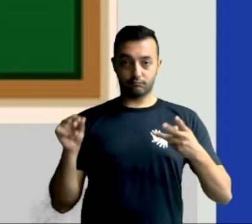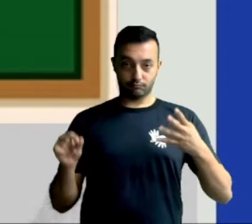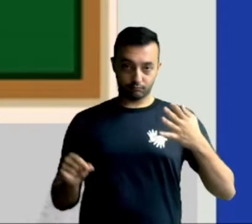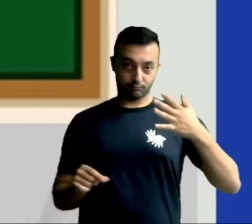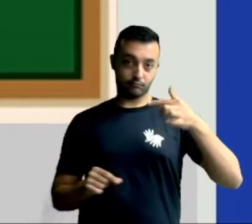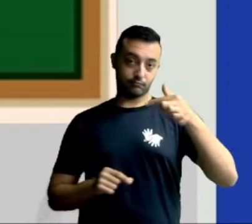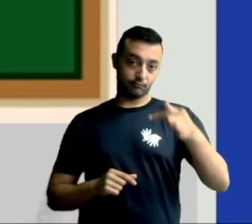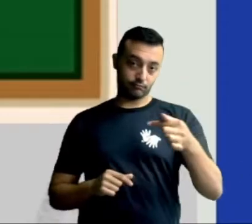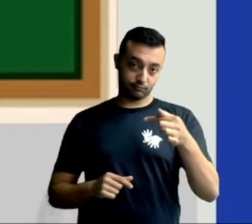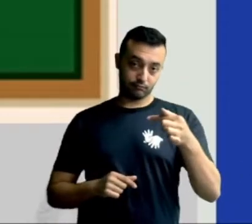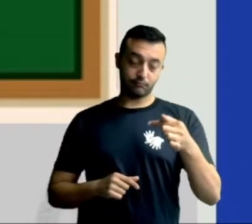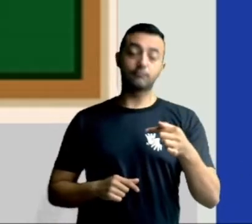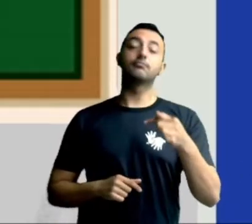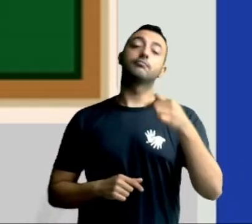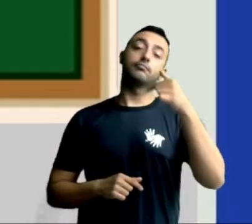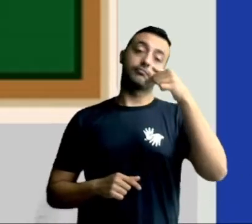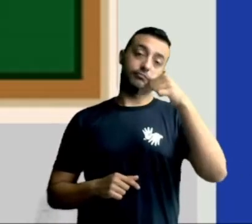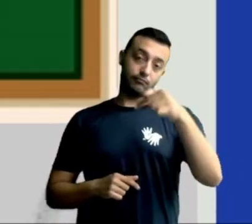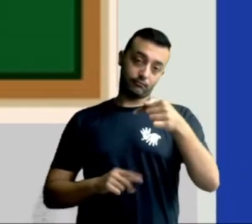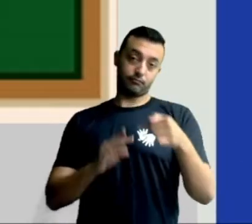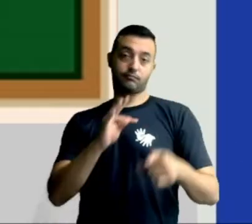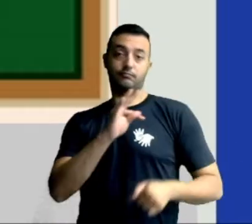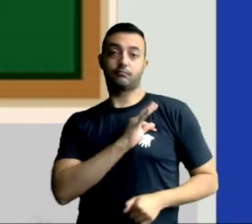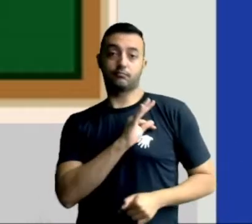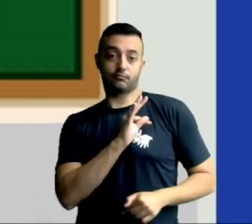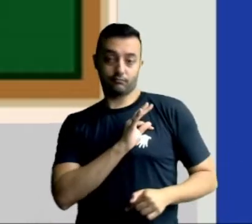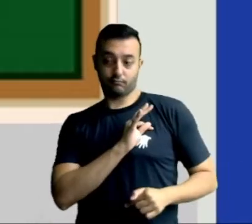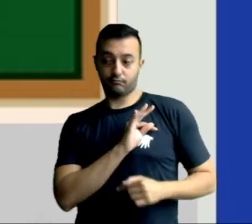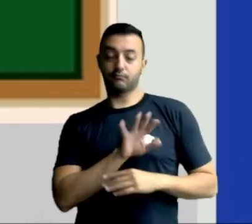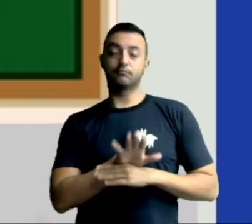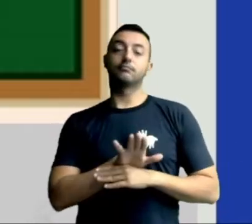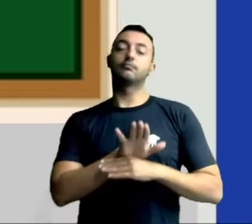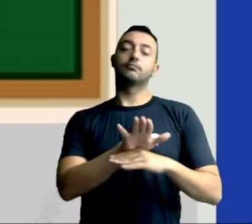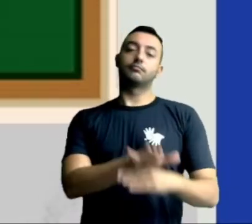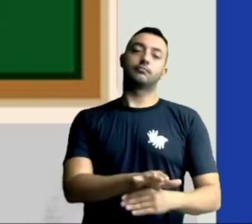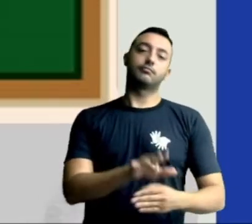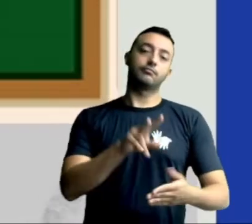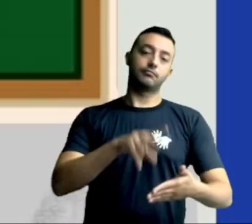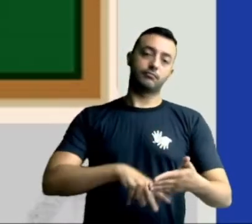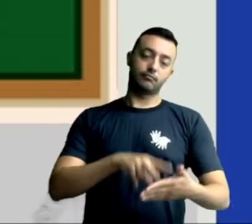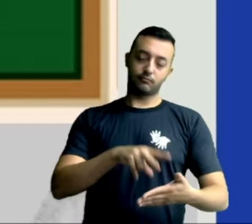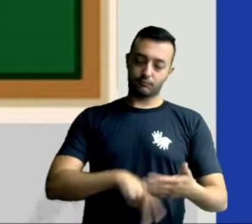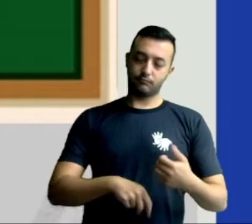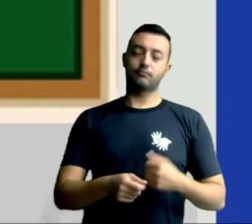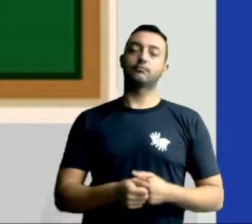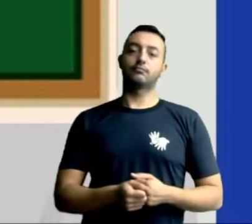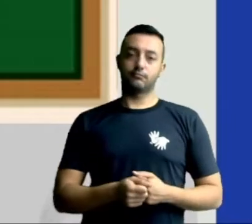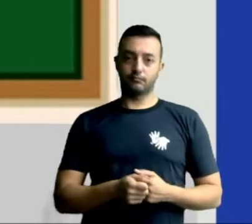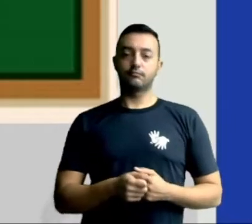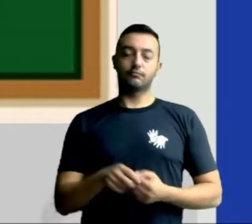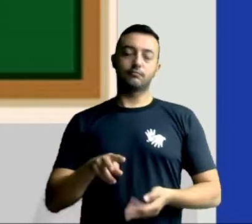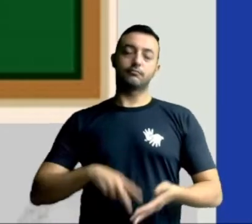nós temos 7 técnicas que nos auxiliam quando vamos ler, quando vamos fazer uma